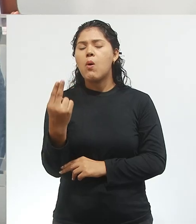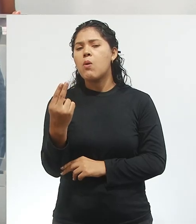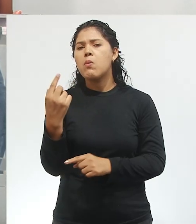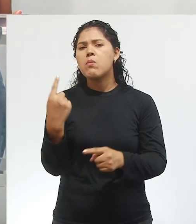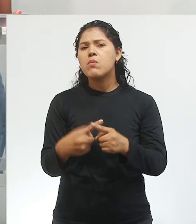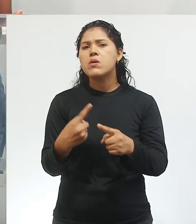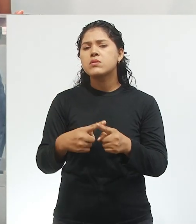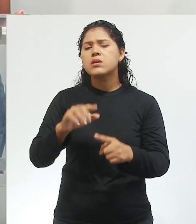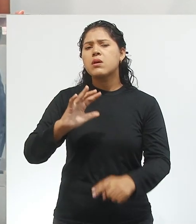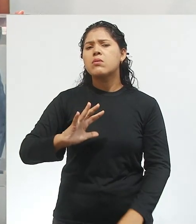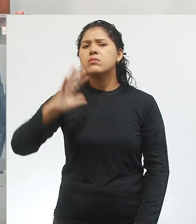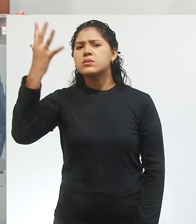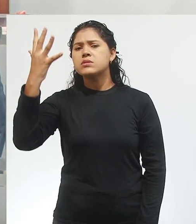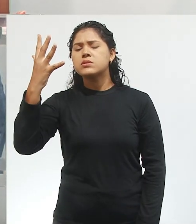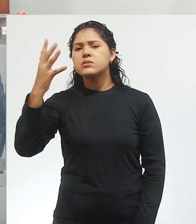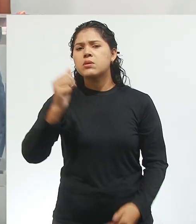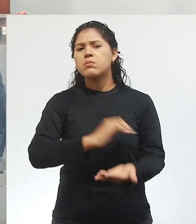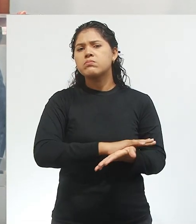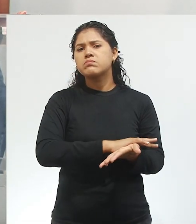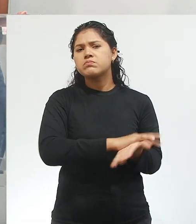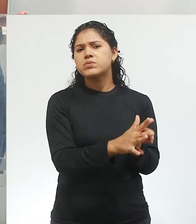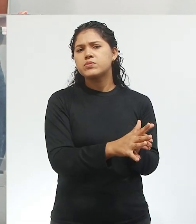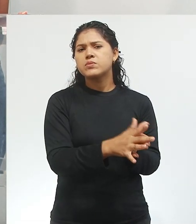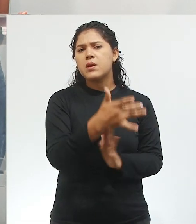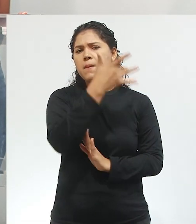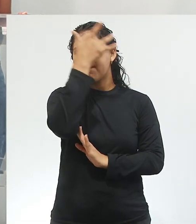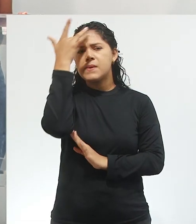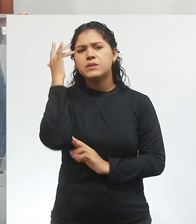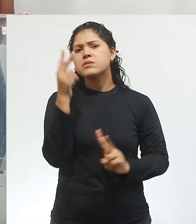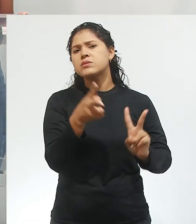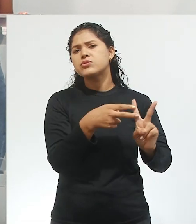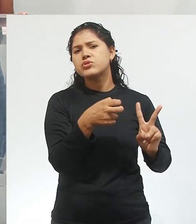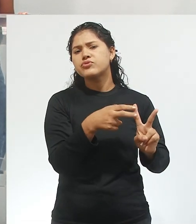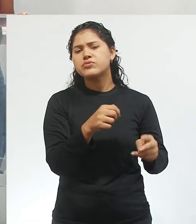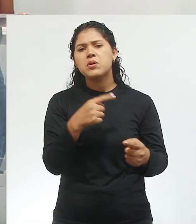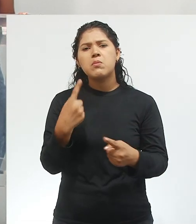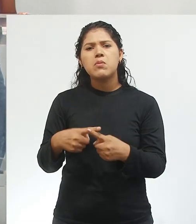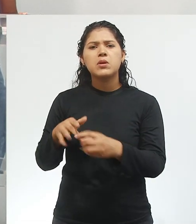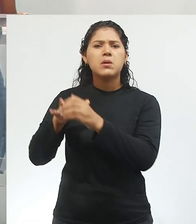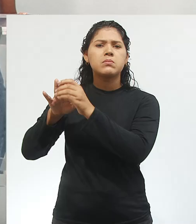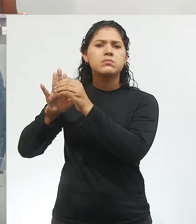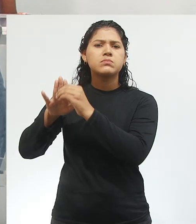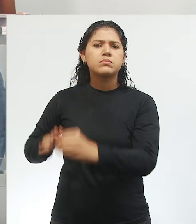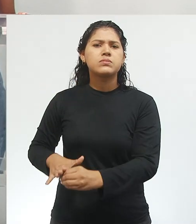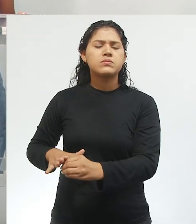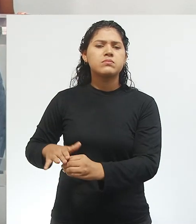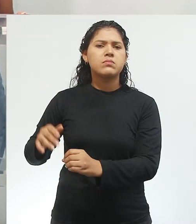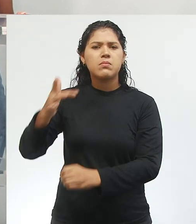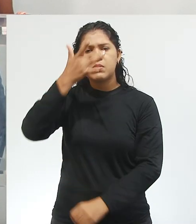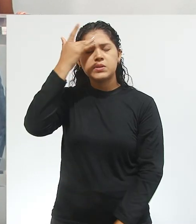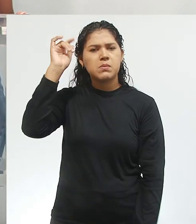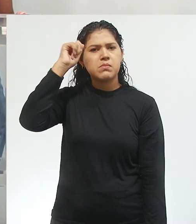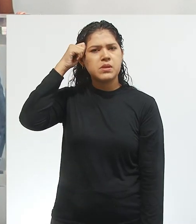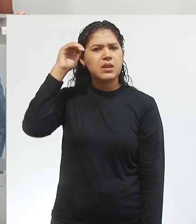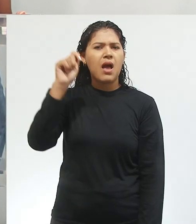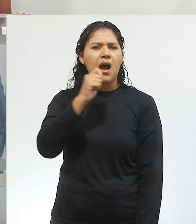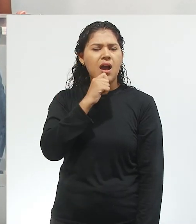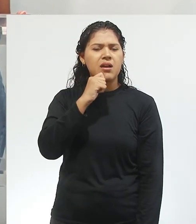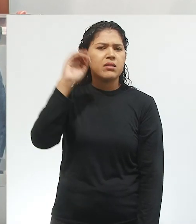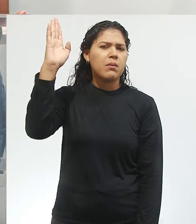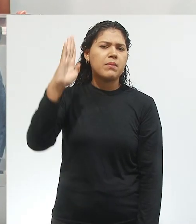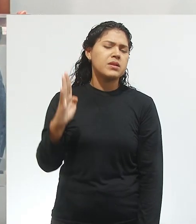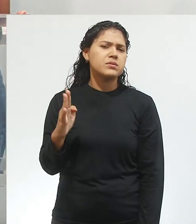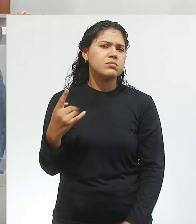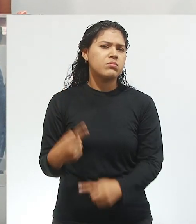o genocídio da população indígena? Por que há o genocídio da população negra ainda neste país? Então,